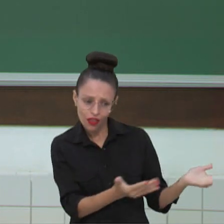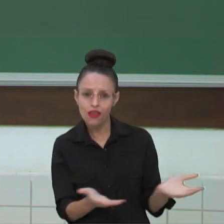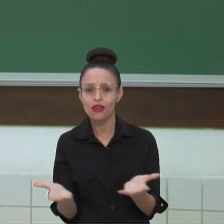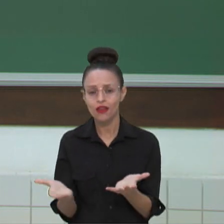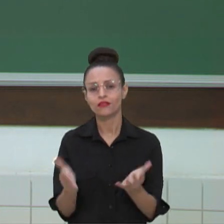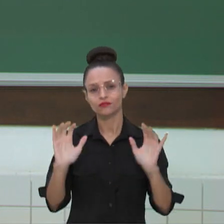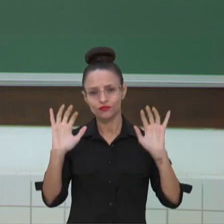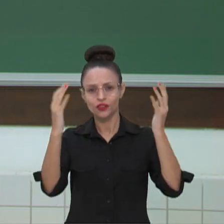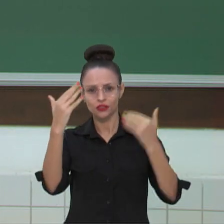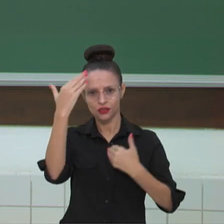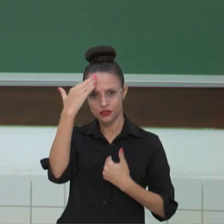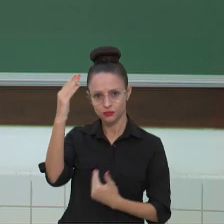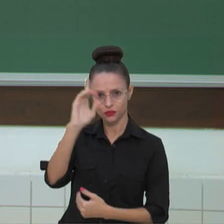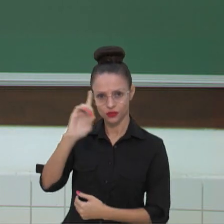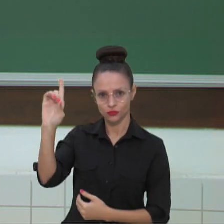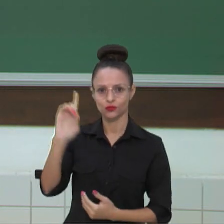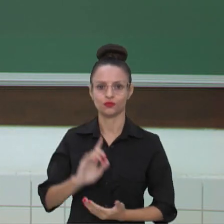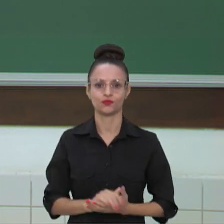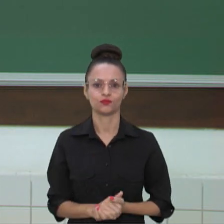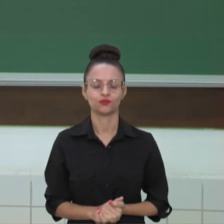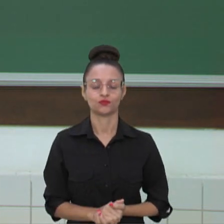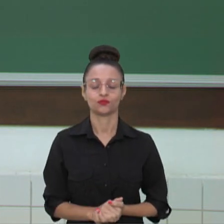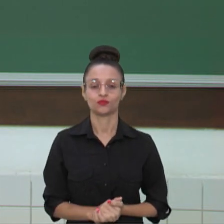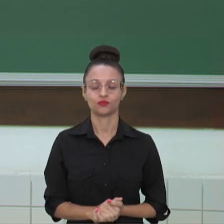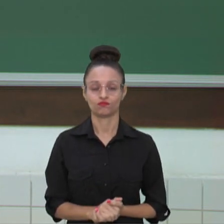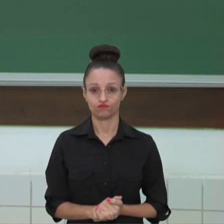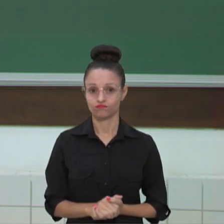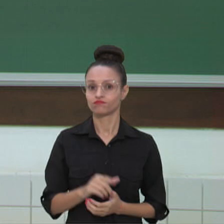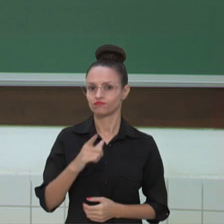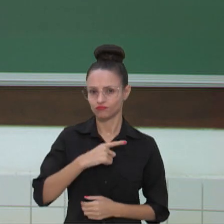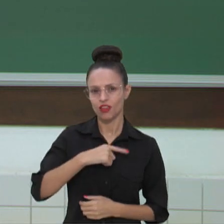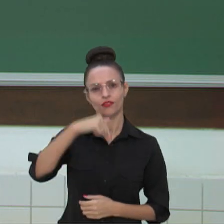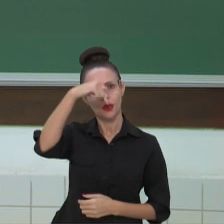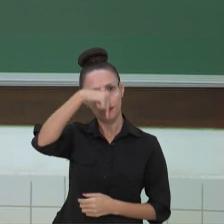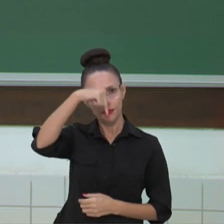dessa festa de agradecimento. Ali teve o peru,